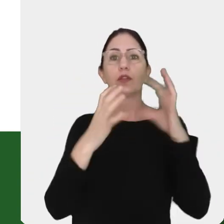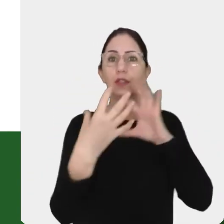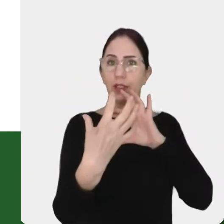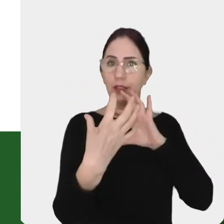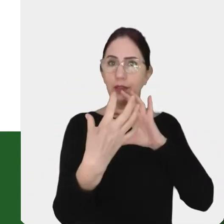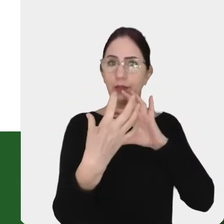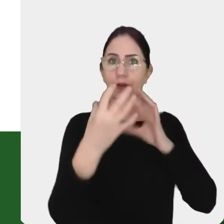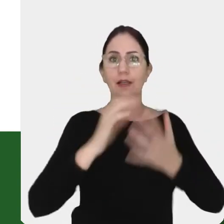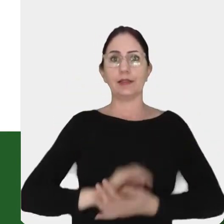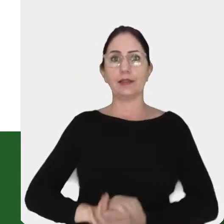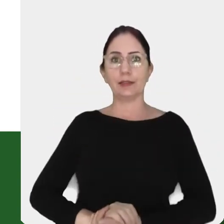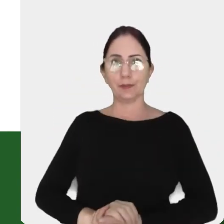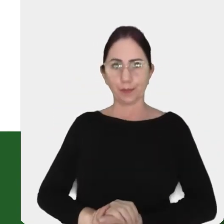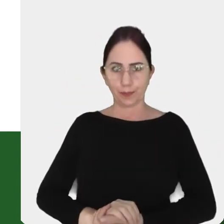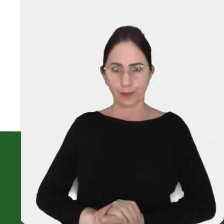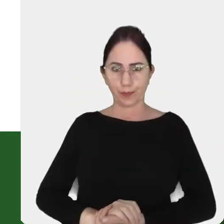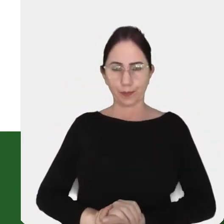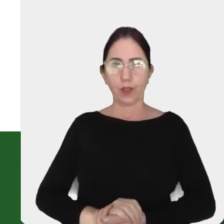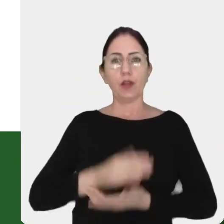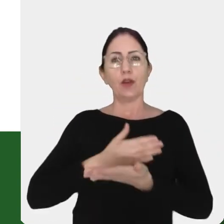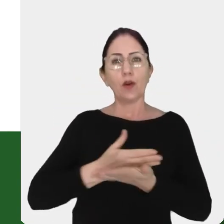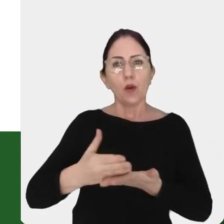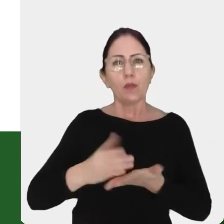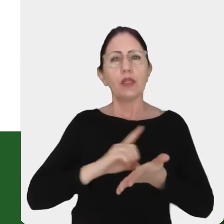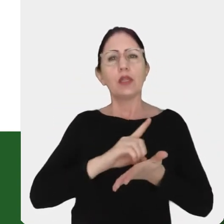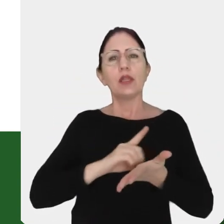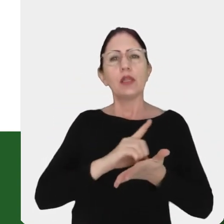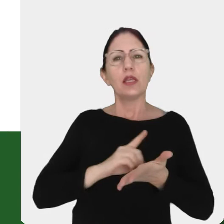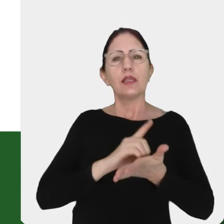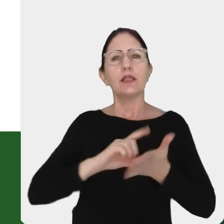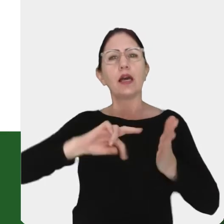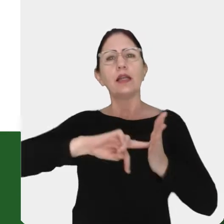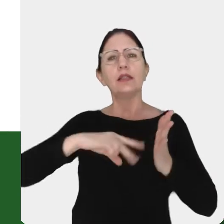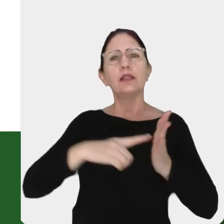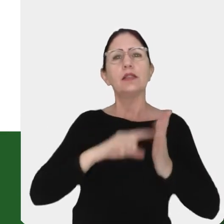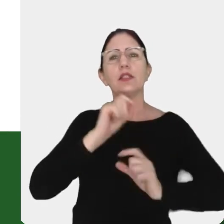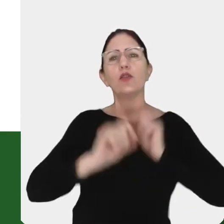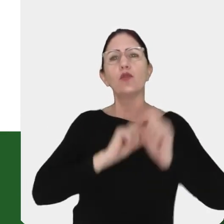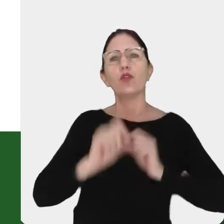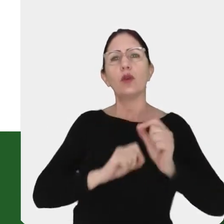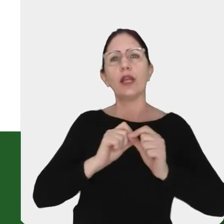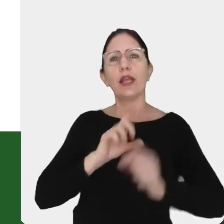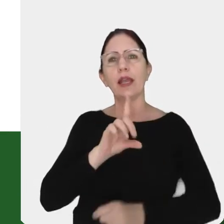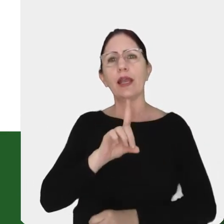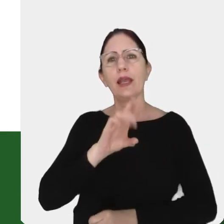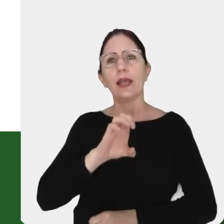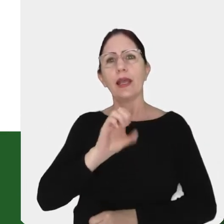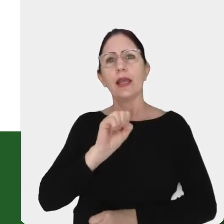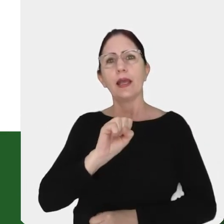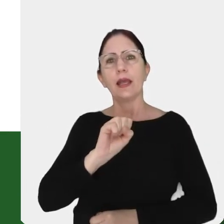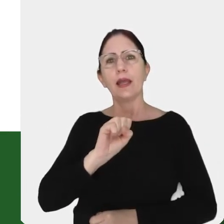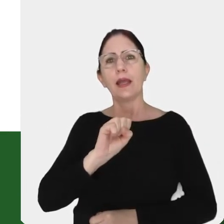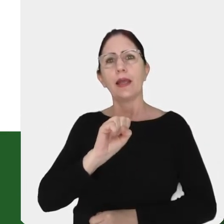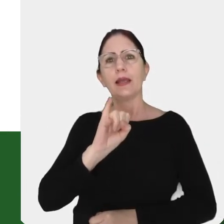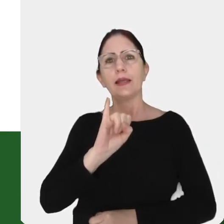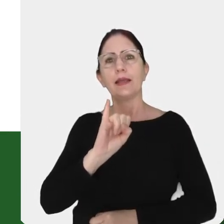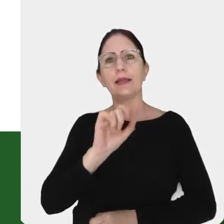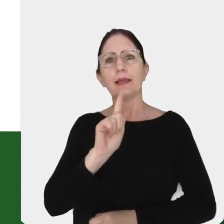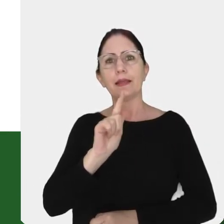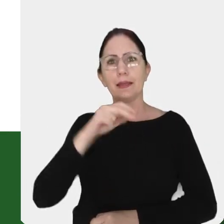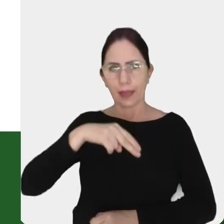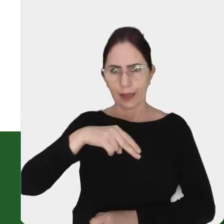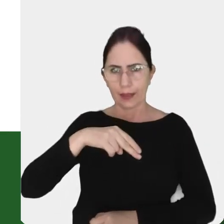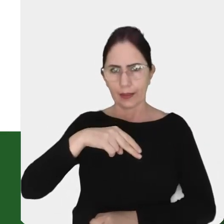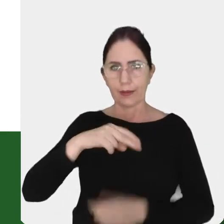da interface. Então, começando, o que é o design? O OZIP, ele é o elo de